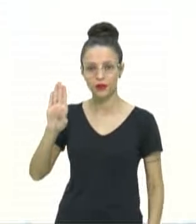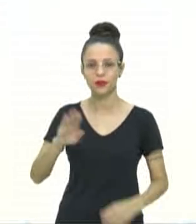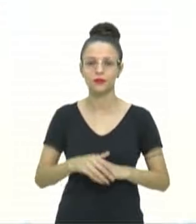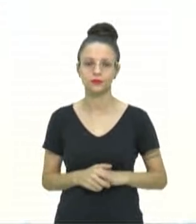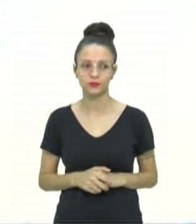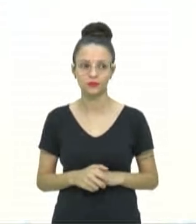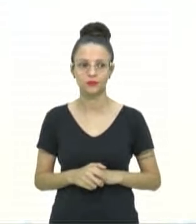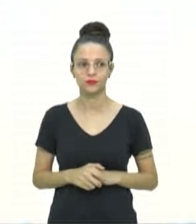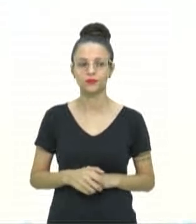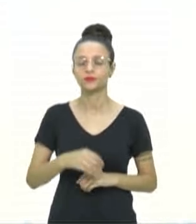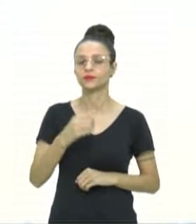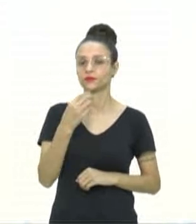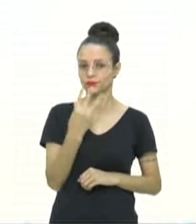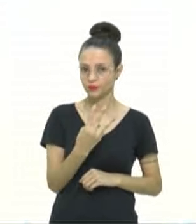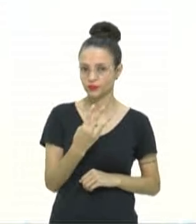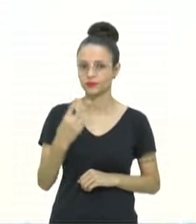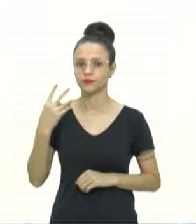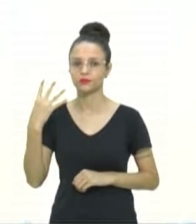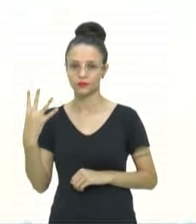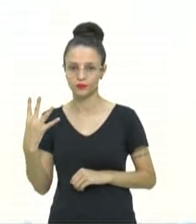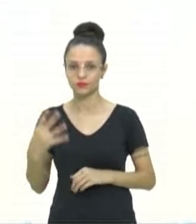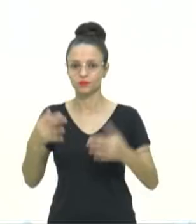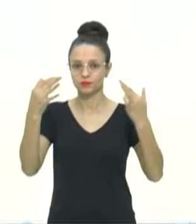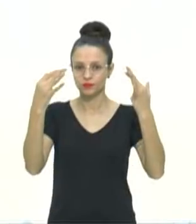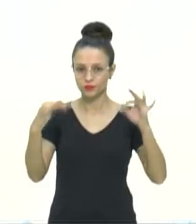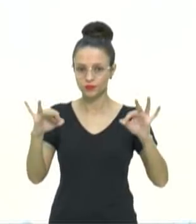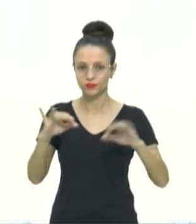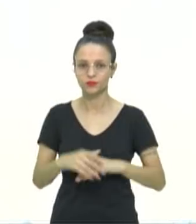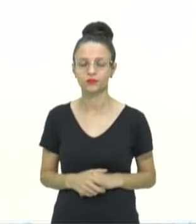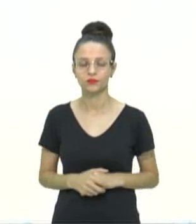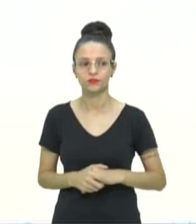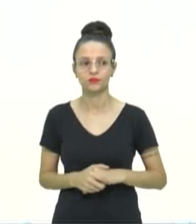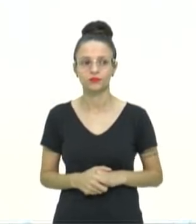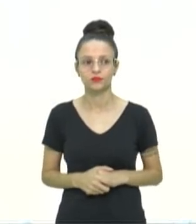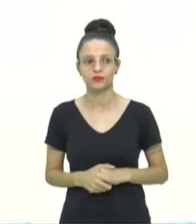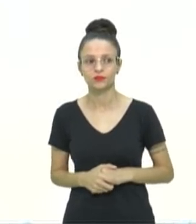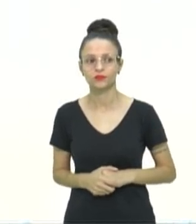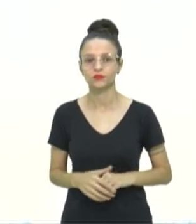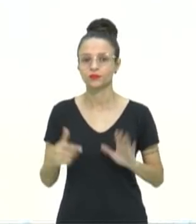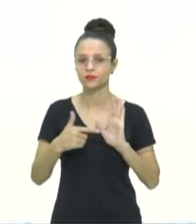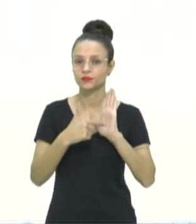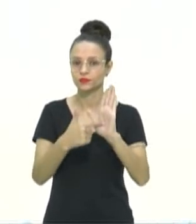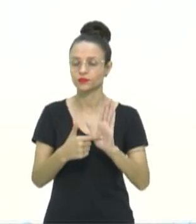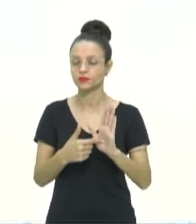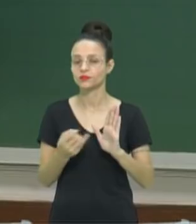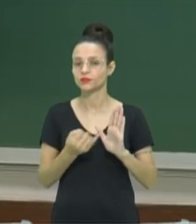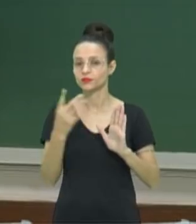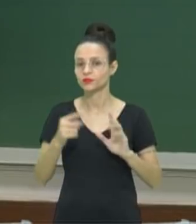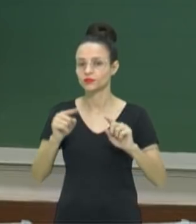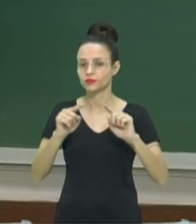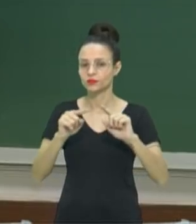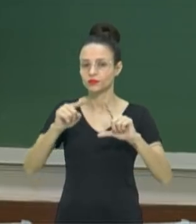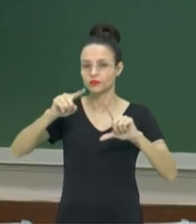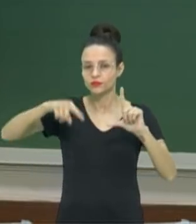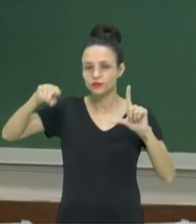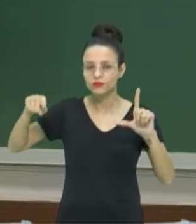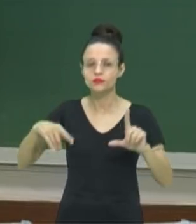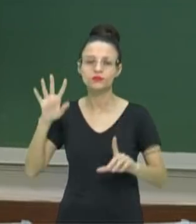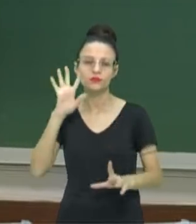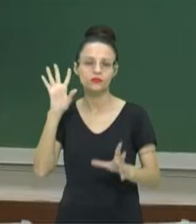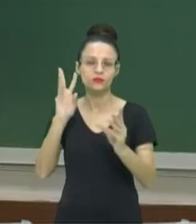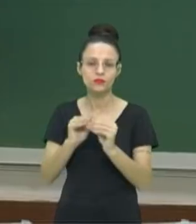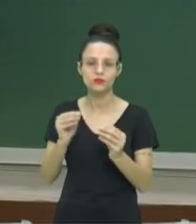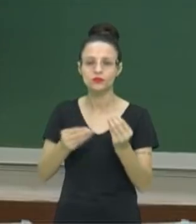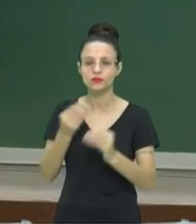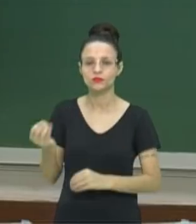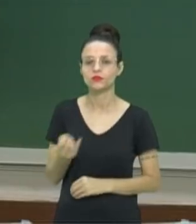As afirmações 3 e 4 estão corretas. E aí eu trouxe alguns gráficos para a gente ter uma ideia ali da